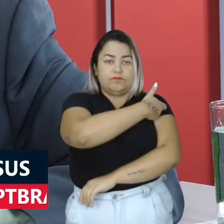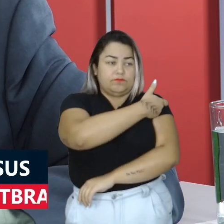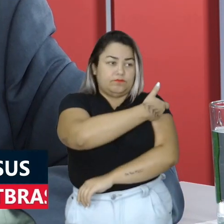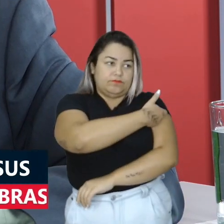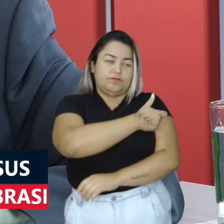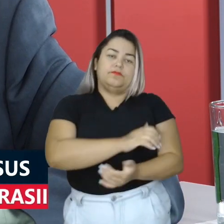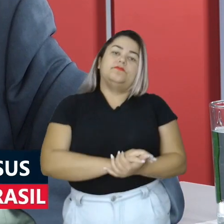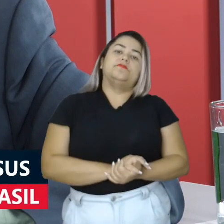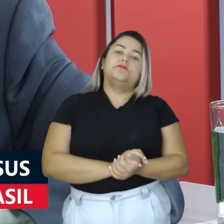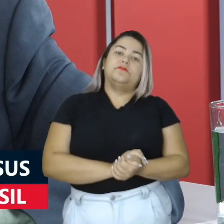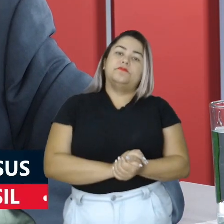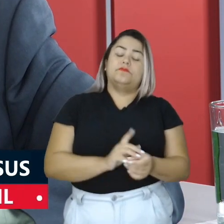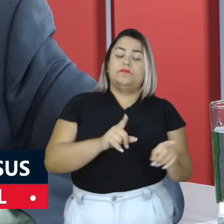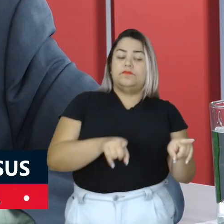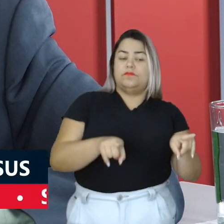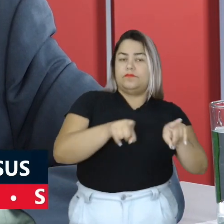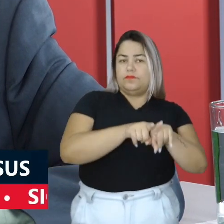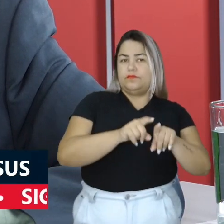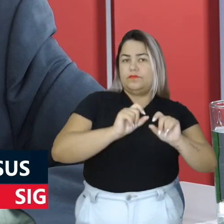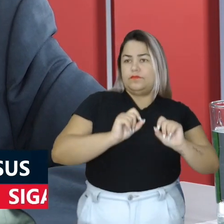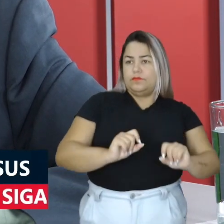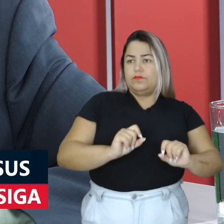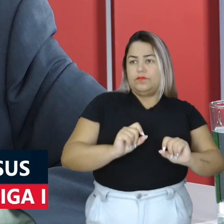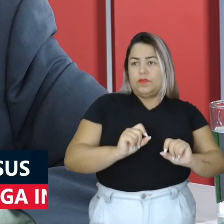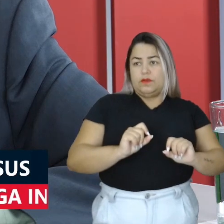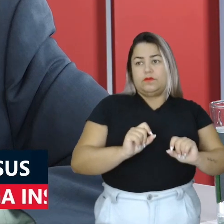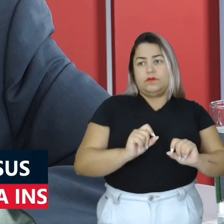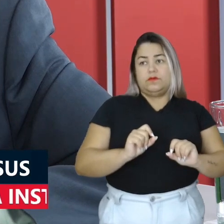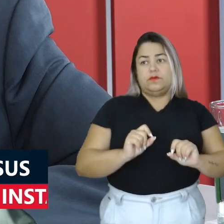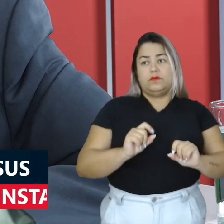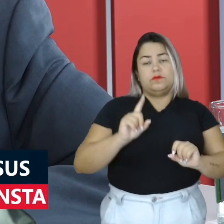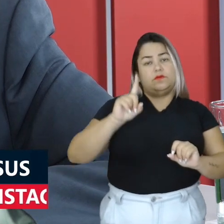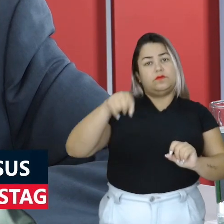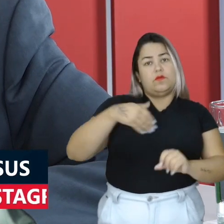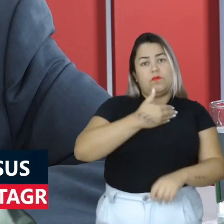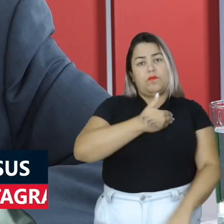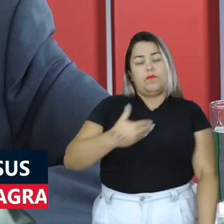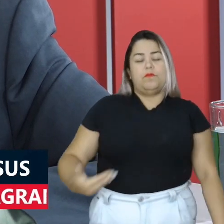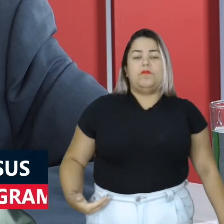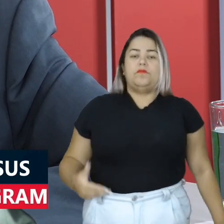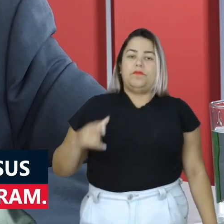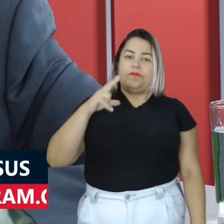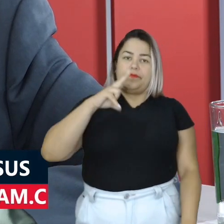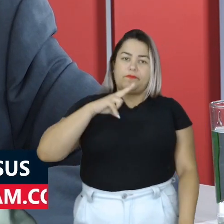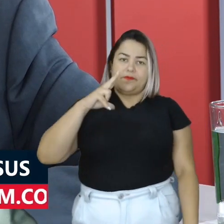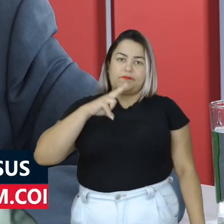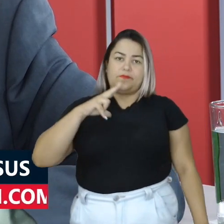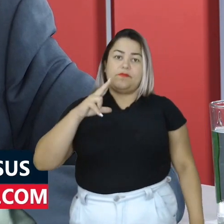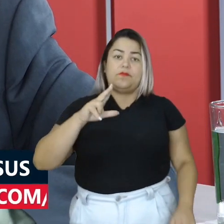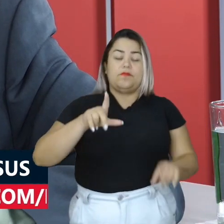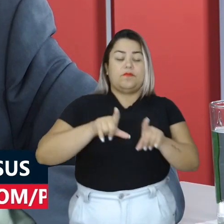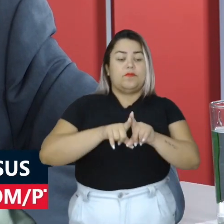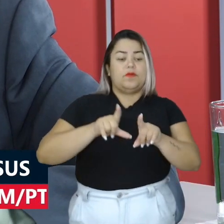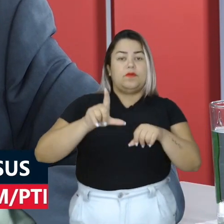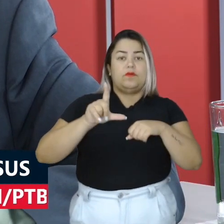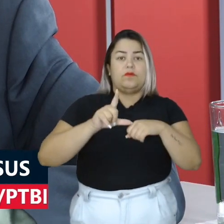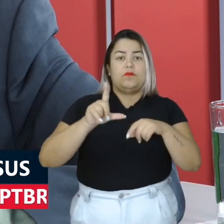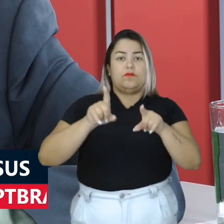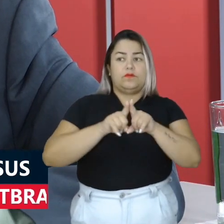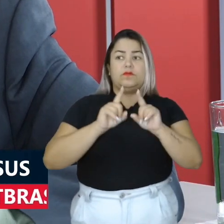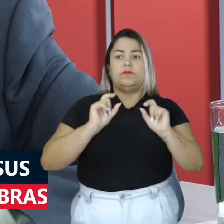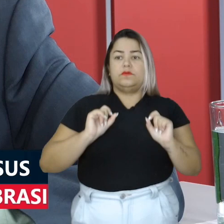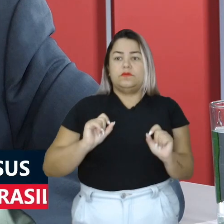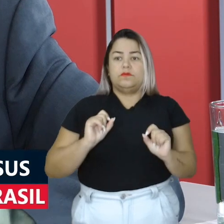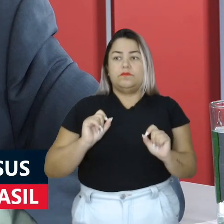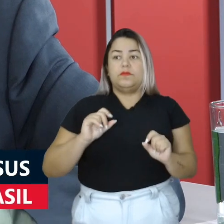As parcerias de desenvolvimento produtivo, que são parcerias público-privadas entre laboratórios oficiais,